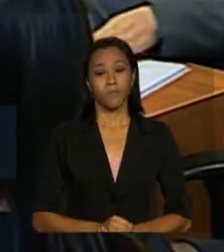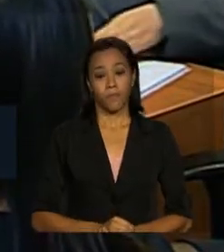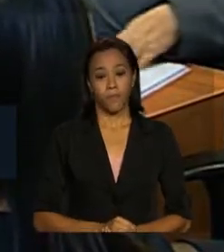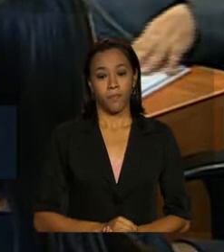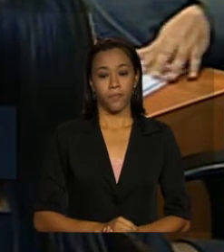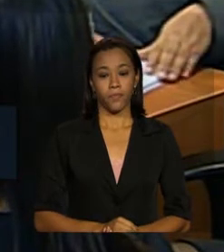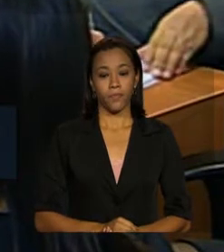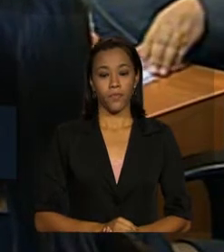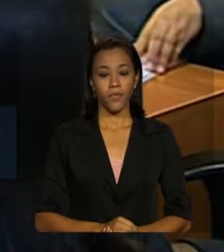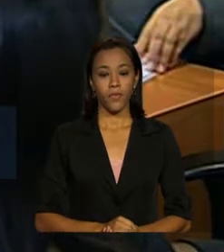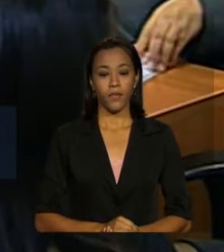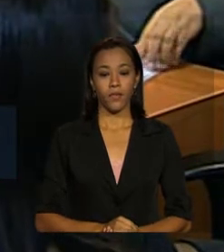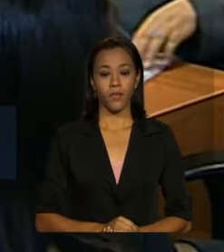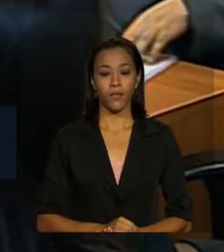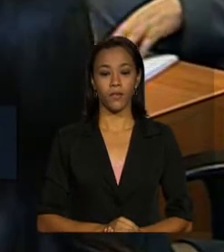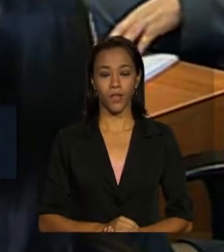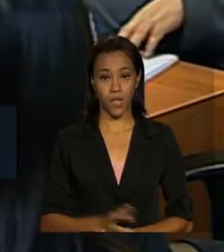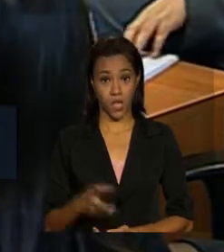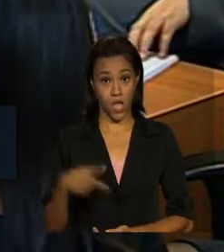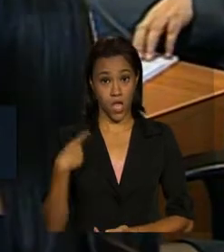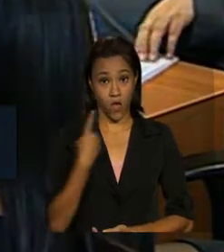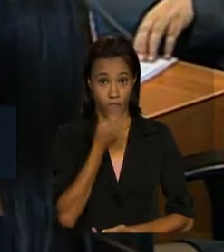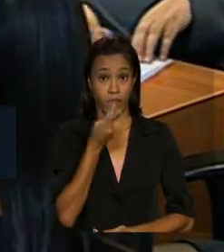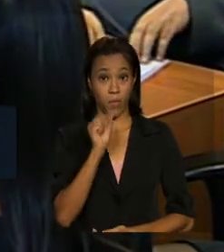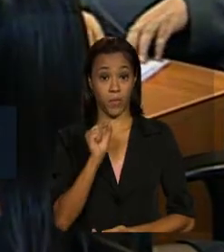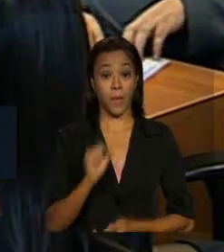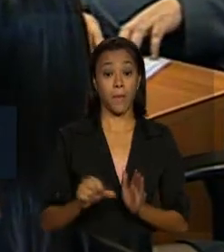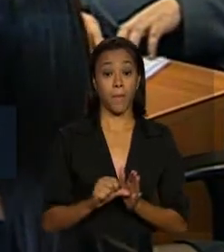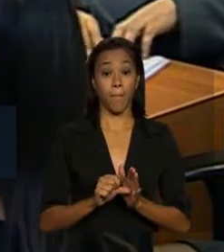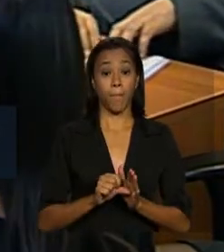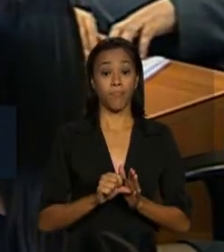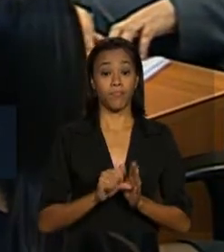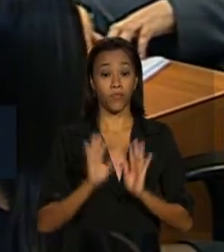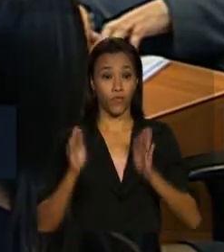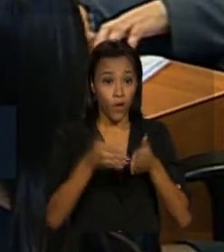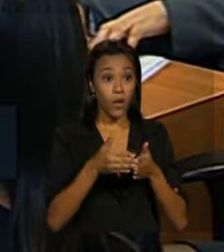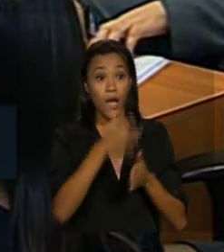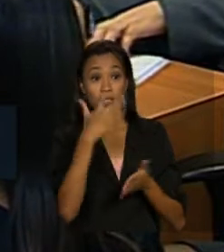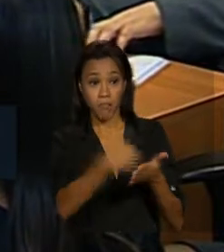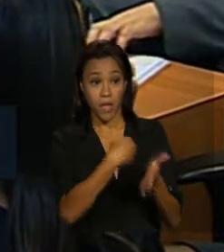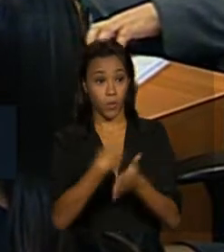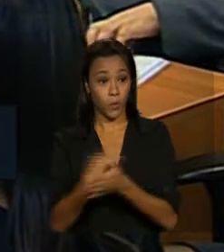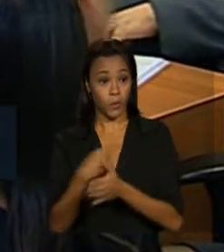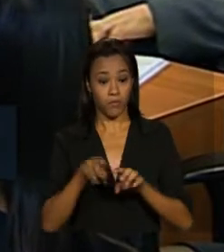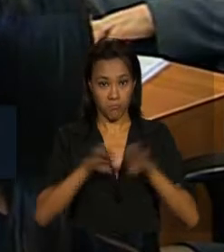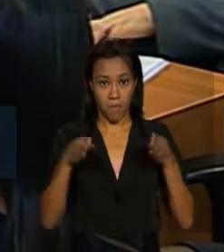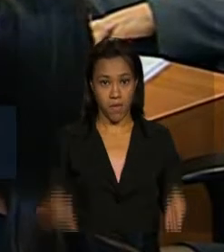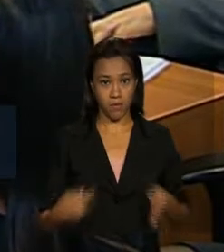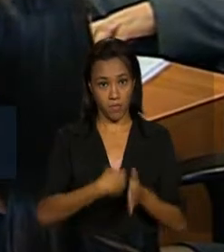Eu vou... Na verdade, eu pretendia fazer o seguinte, direcionar mais para o pessoal, né? Não sei se o pessoal faz aqui para a mesa e a